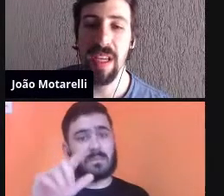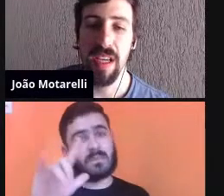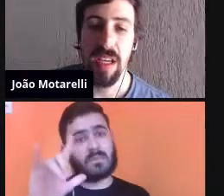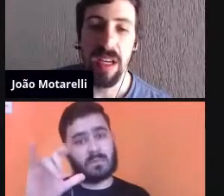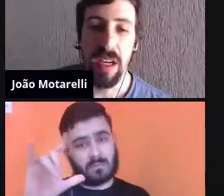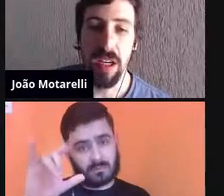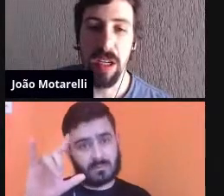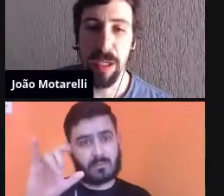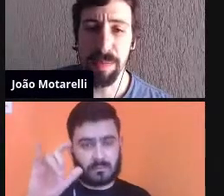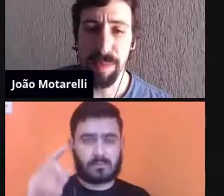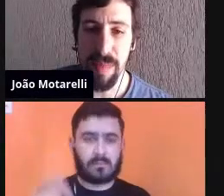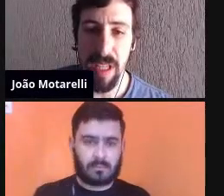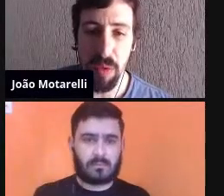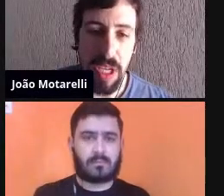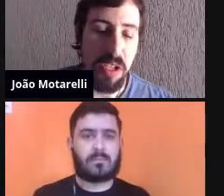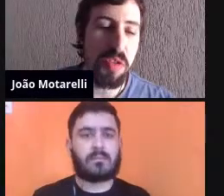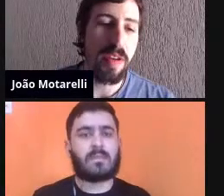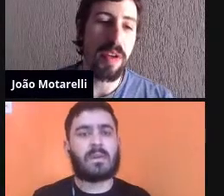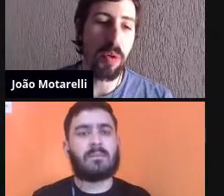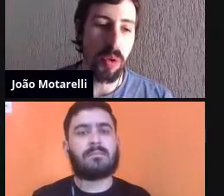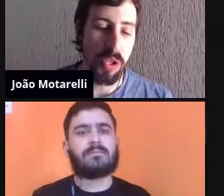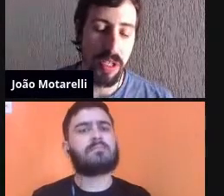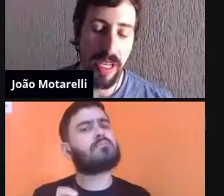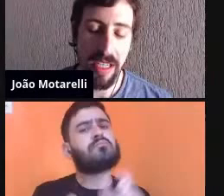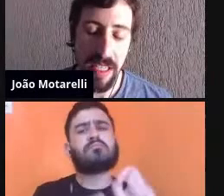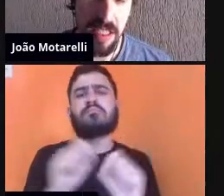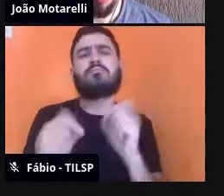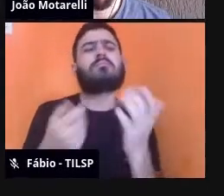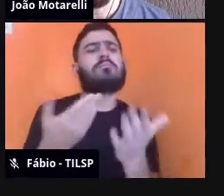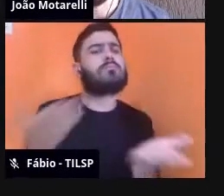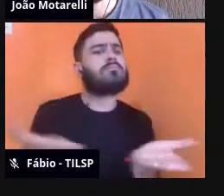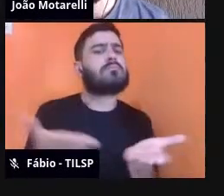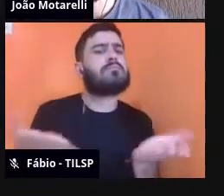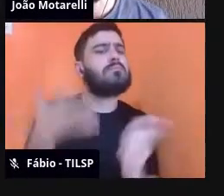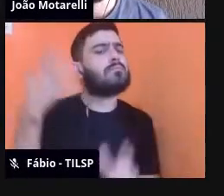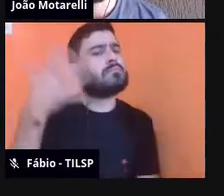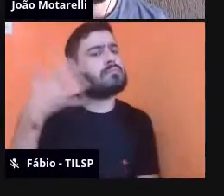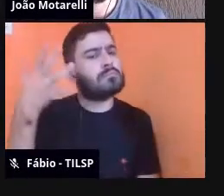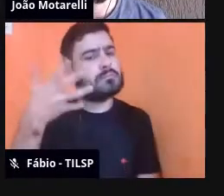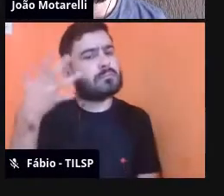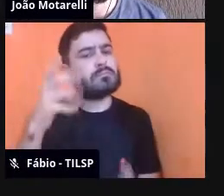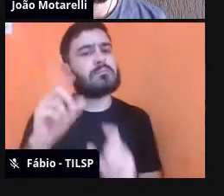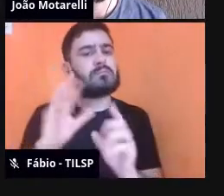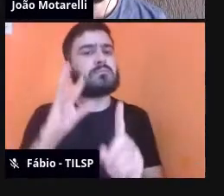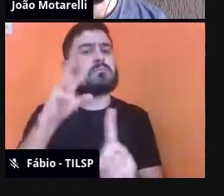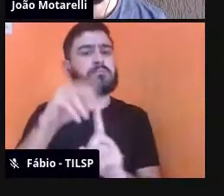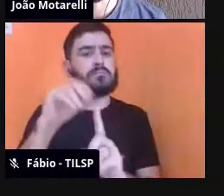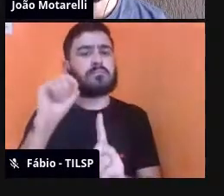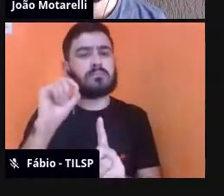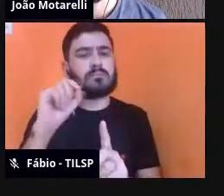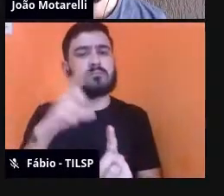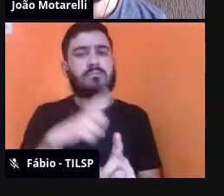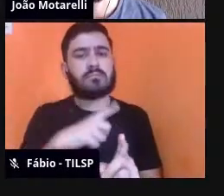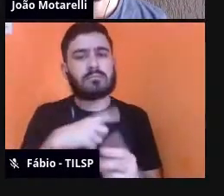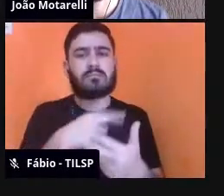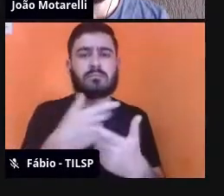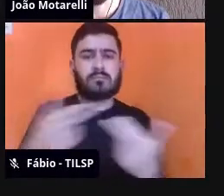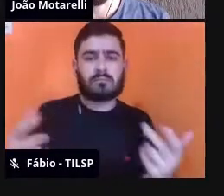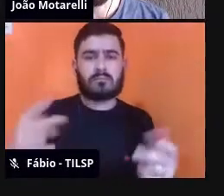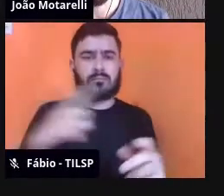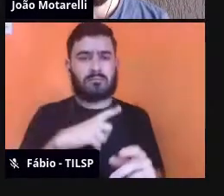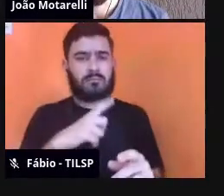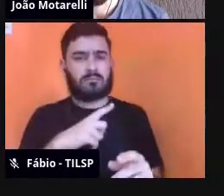@joaomontarelli_nutri. E o que a gente vai ver hoje, né? A intenção é que a gente possa falar um pouquinho sobre os transtornos alimentares e os